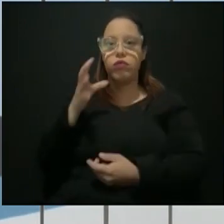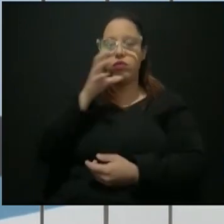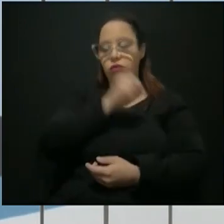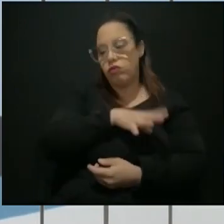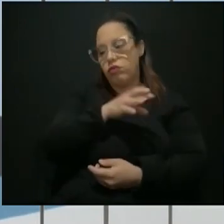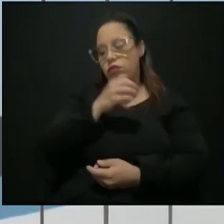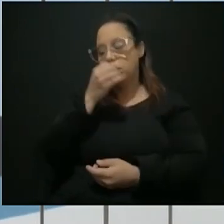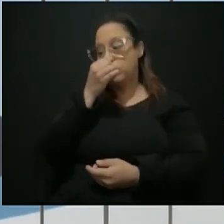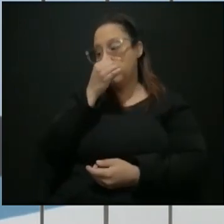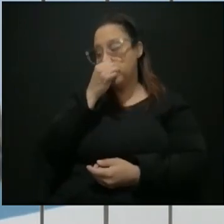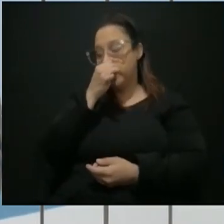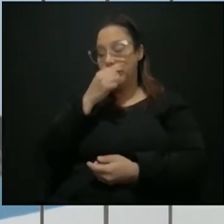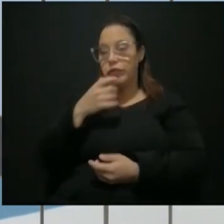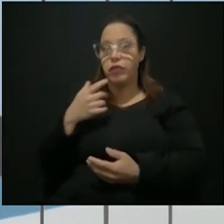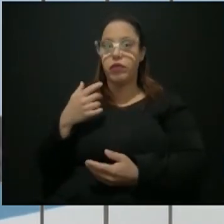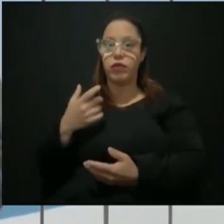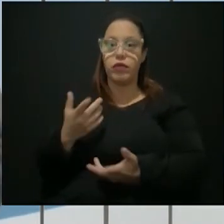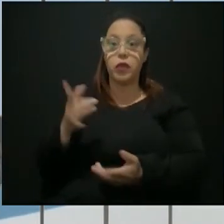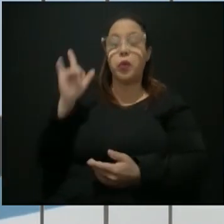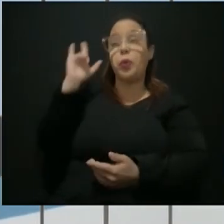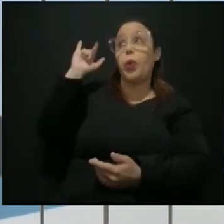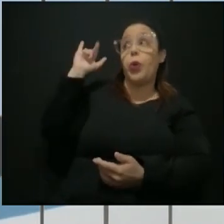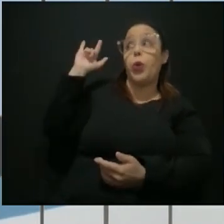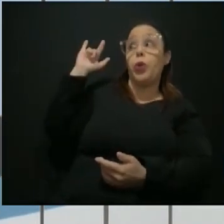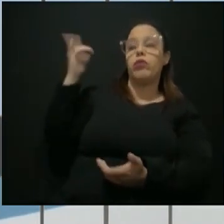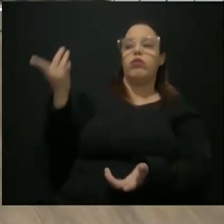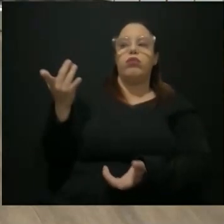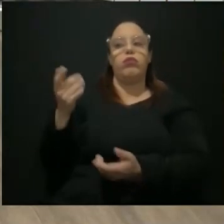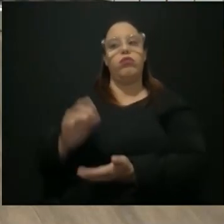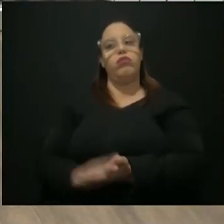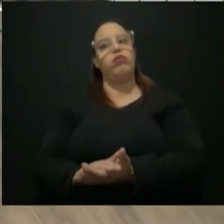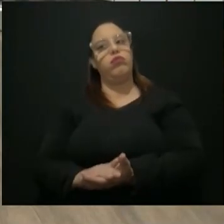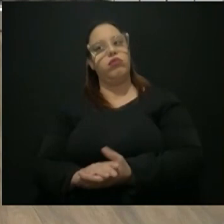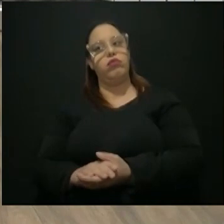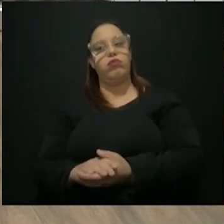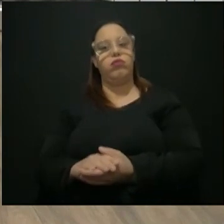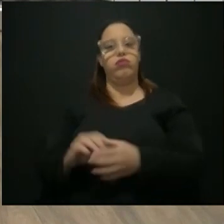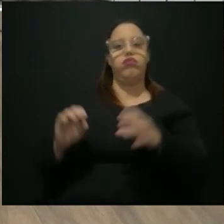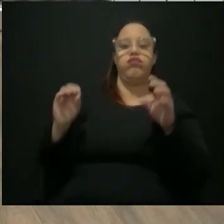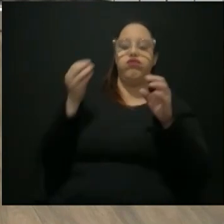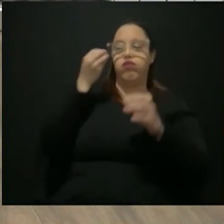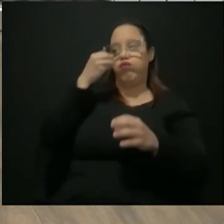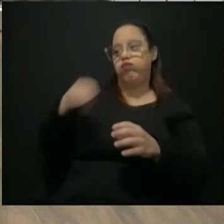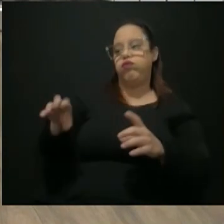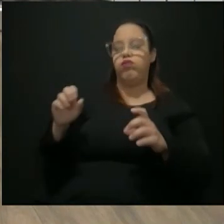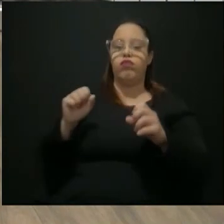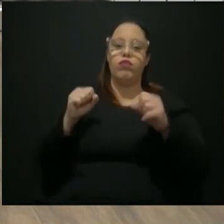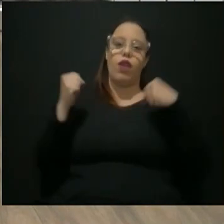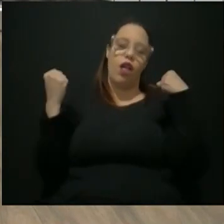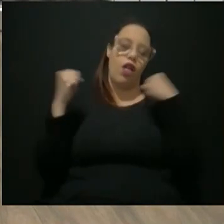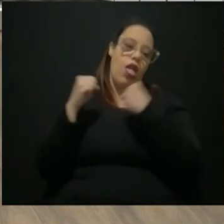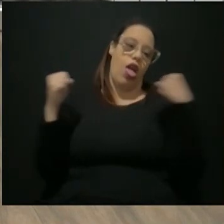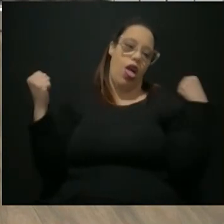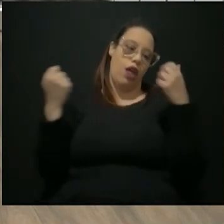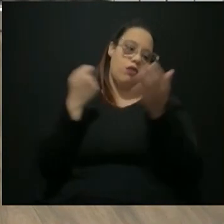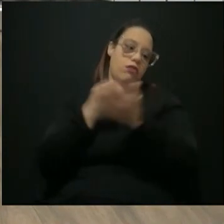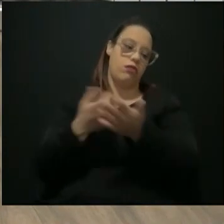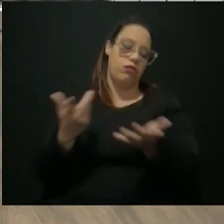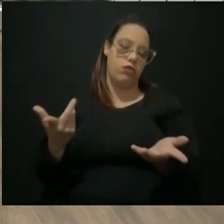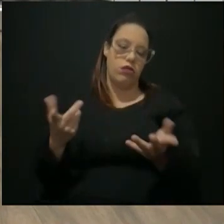Que é instagramável, né? A gente precisa publicar a foto lá, vai na academia, precisa publicar. Tá pago. Isso tá pago.